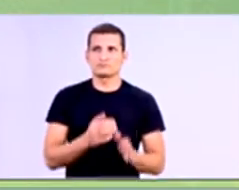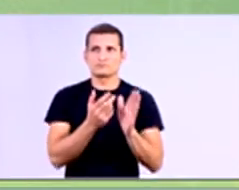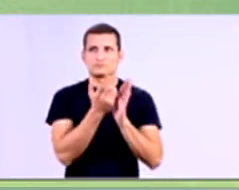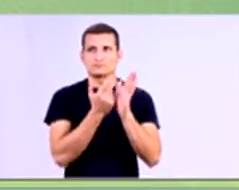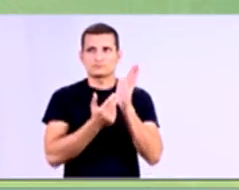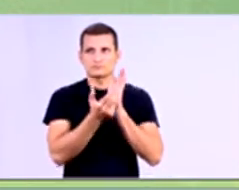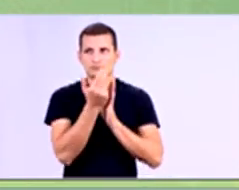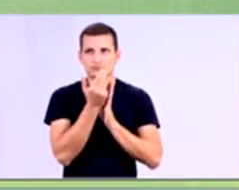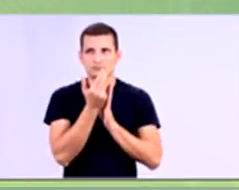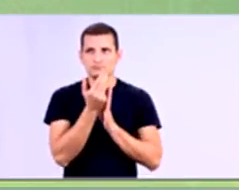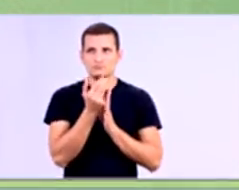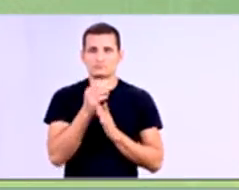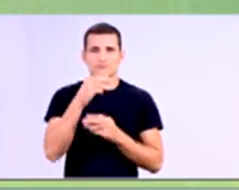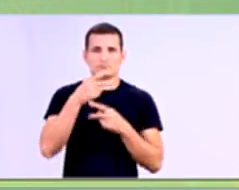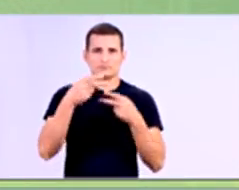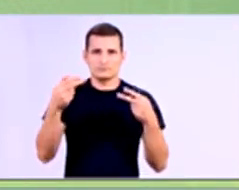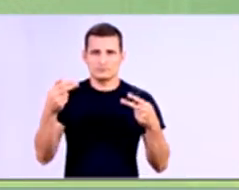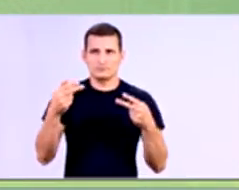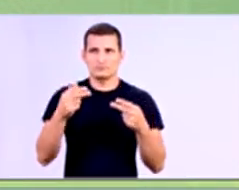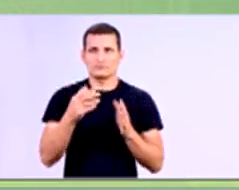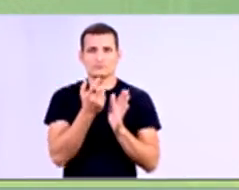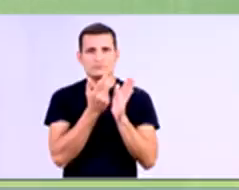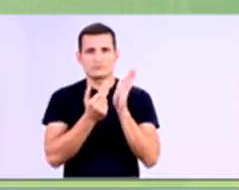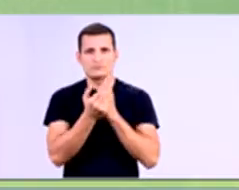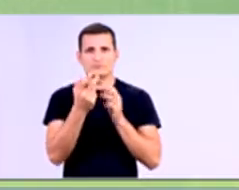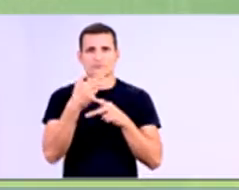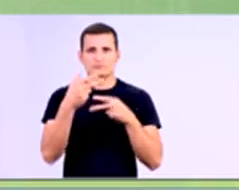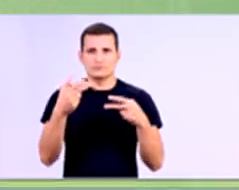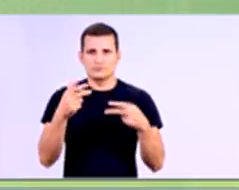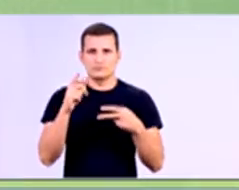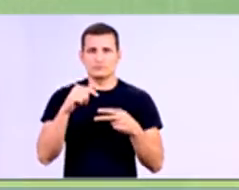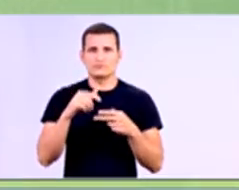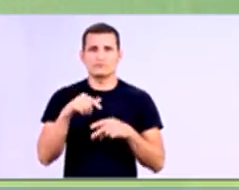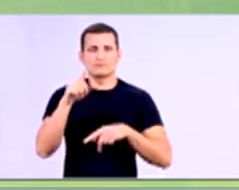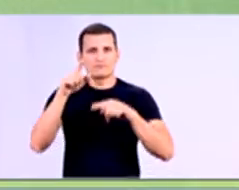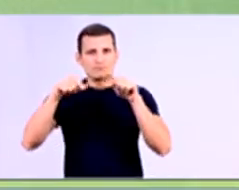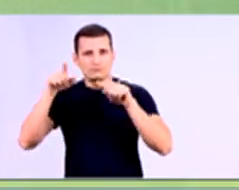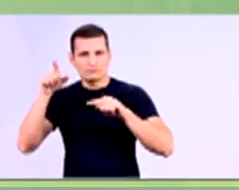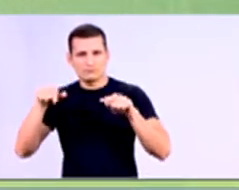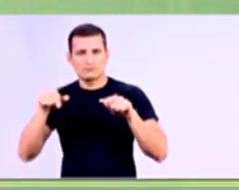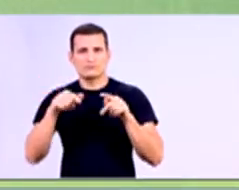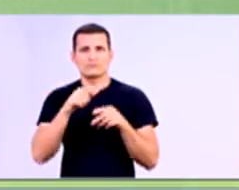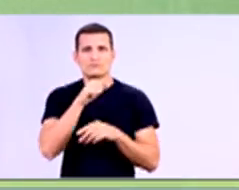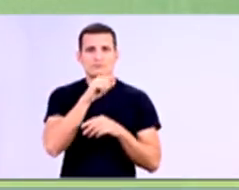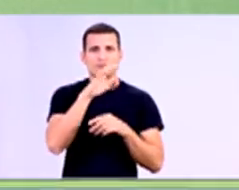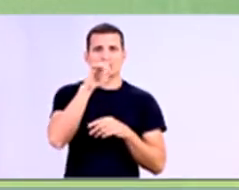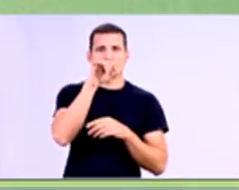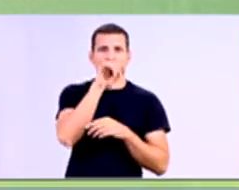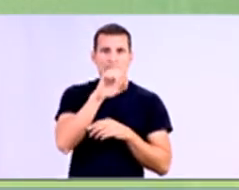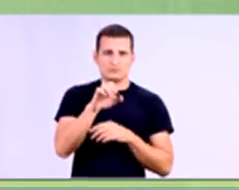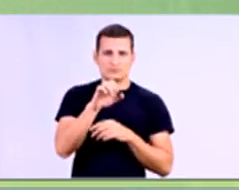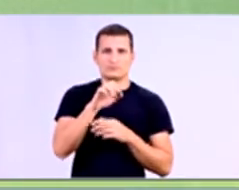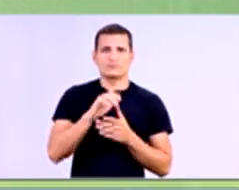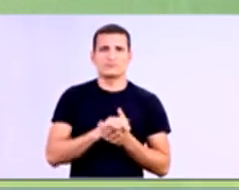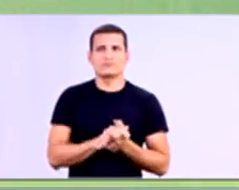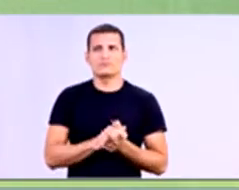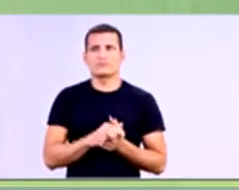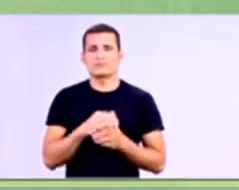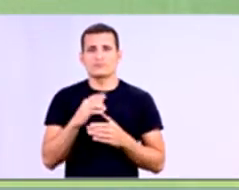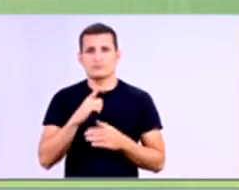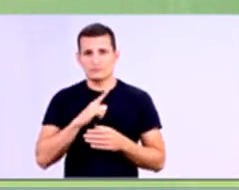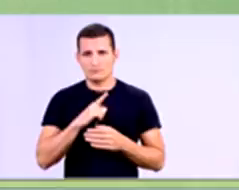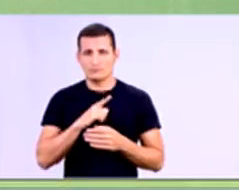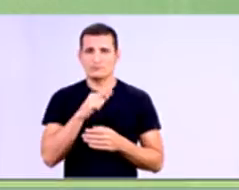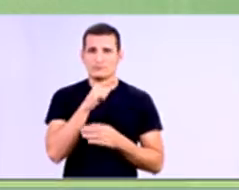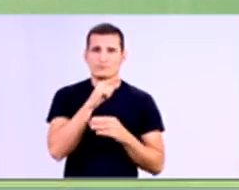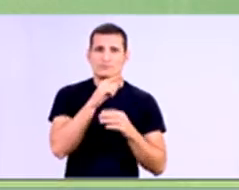Diagrama de objetos. O diagrama de objetos é uma variação do diagrama de classe. Então vejam, na verdade eu já tenho o